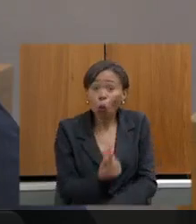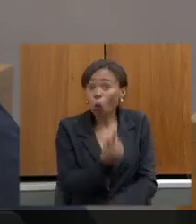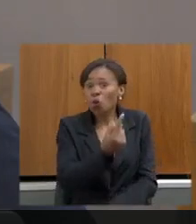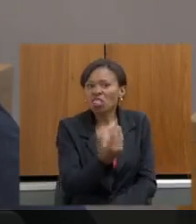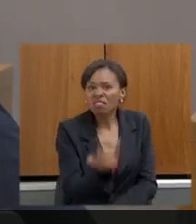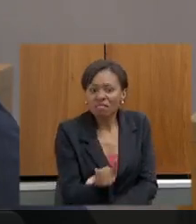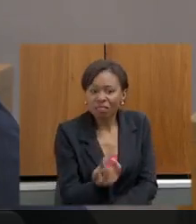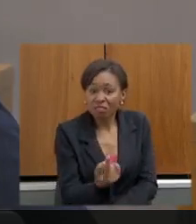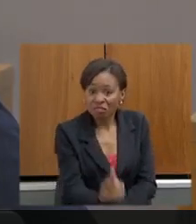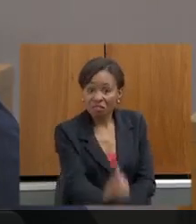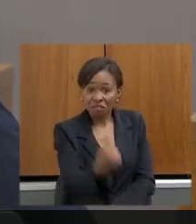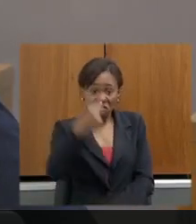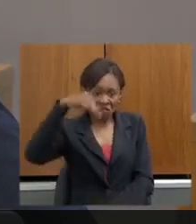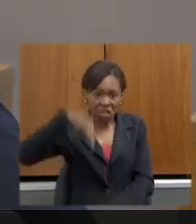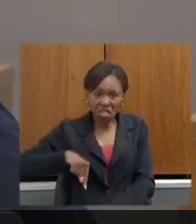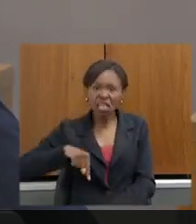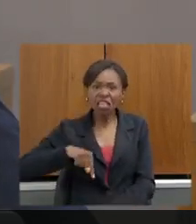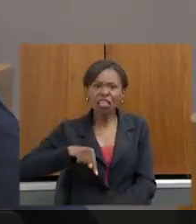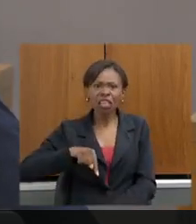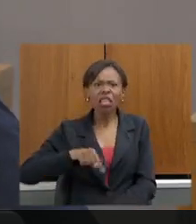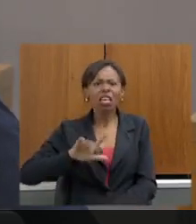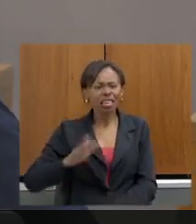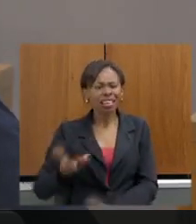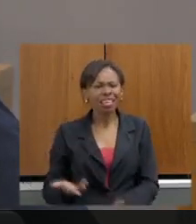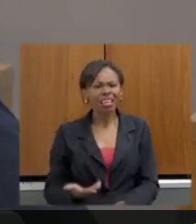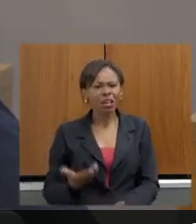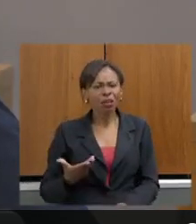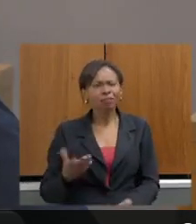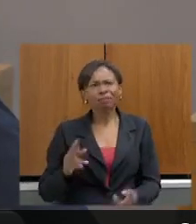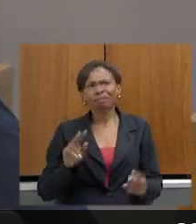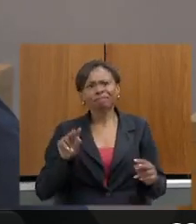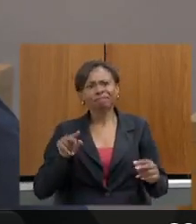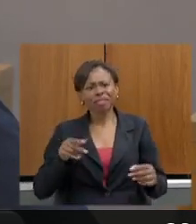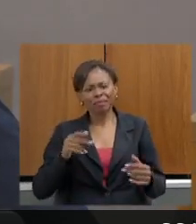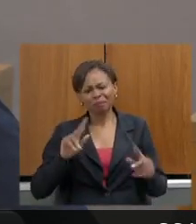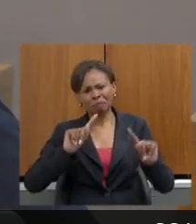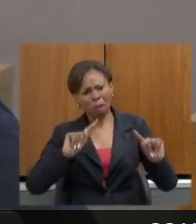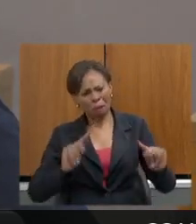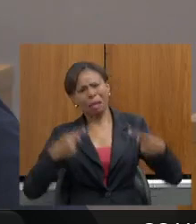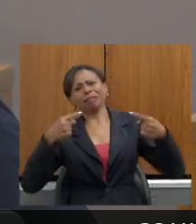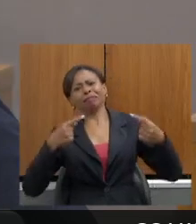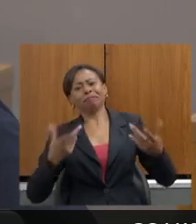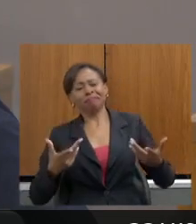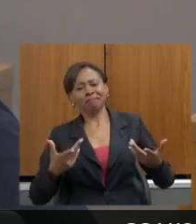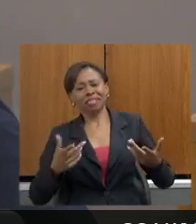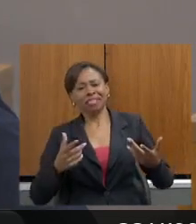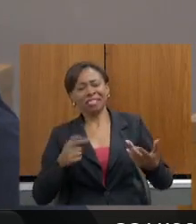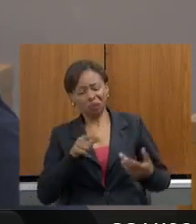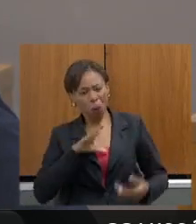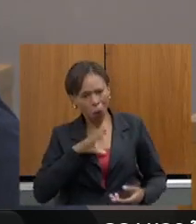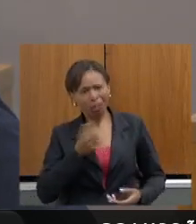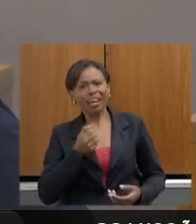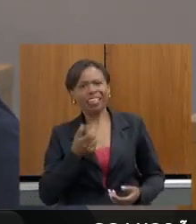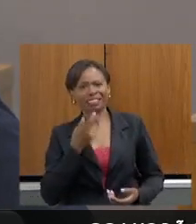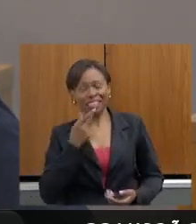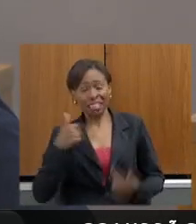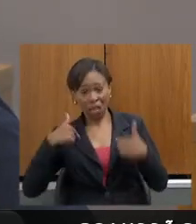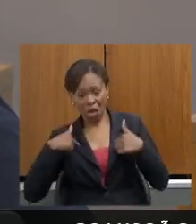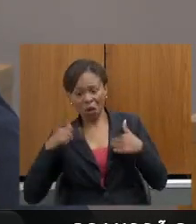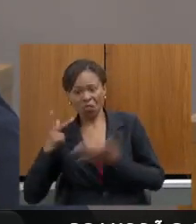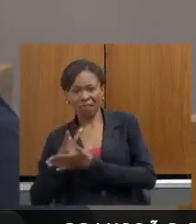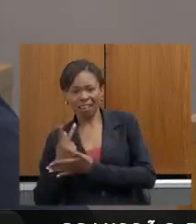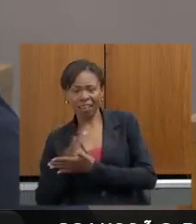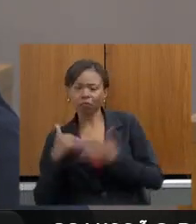aqui me enfrentava né me provava que a minha tese falei que vou cada então eu respeito por